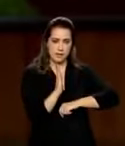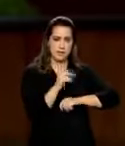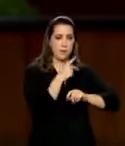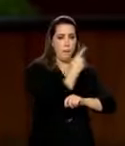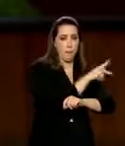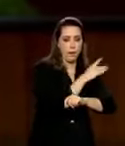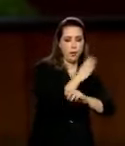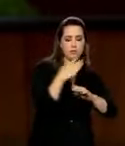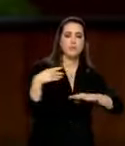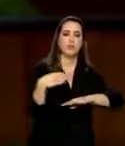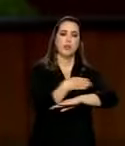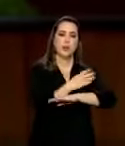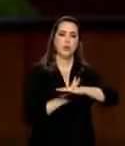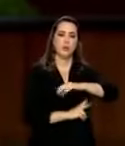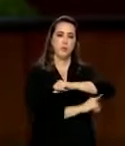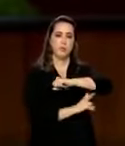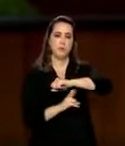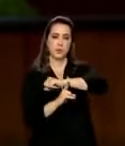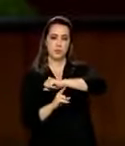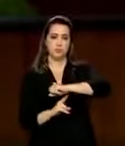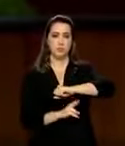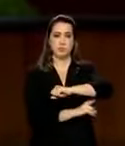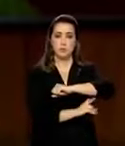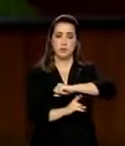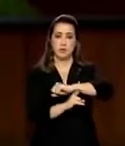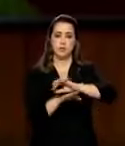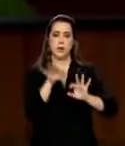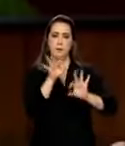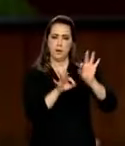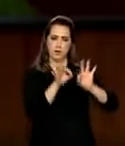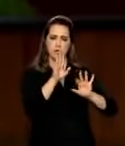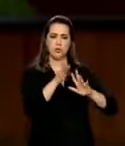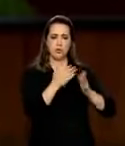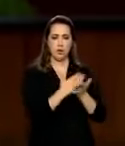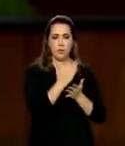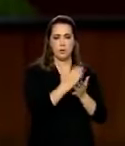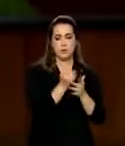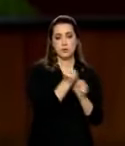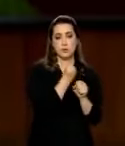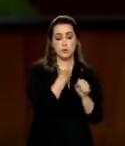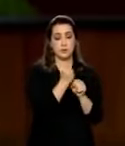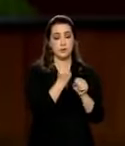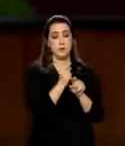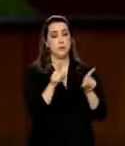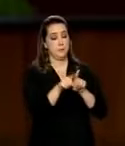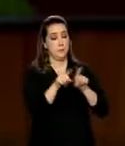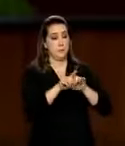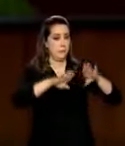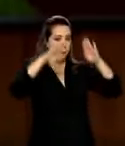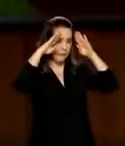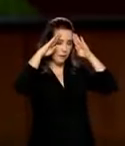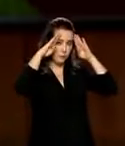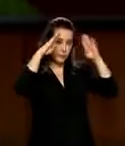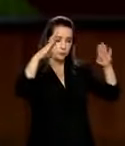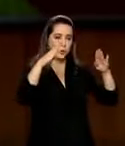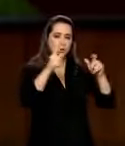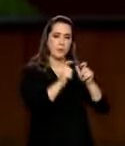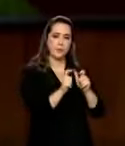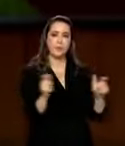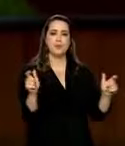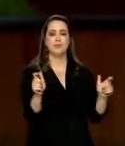Porto Murtinho, que sai do papel brevemente. Ampliamos o aeroporto de Foz do Iguaçu, que nas próximas semanas